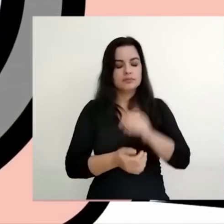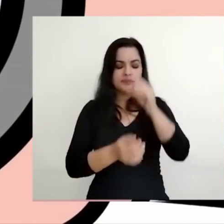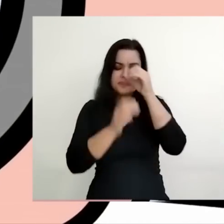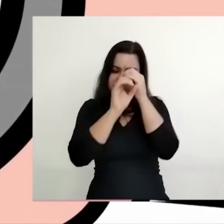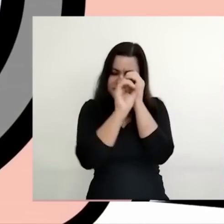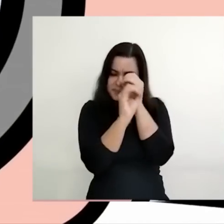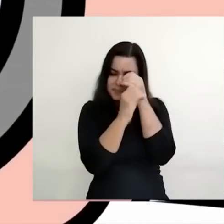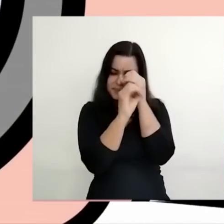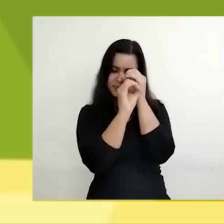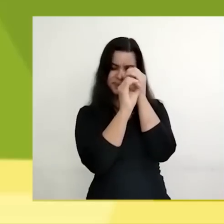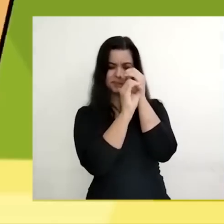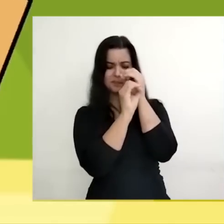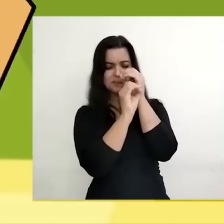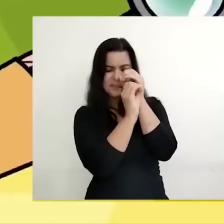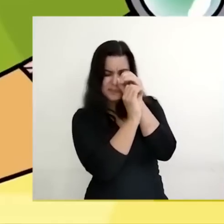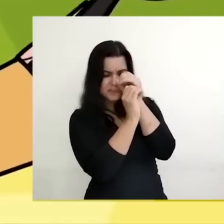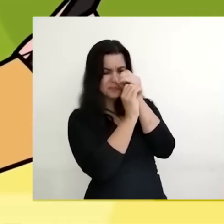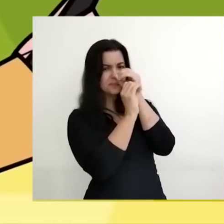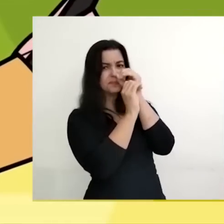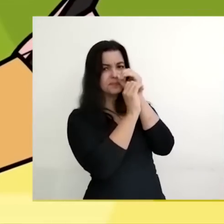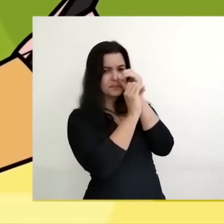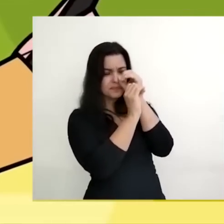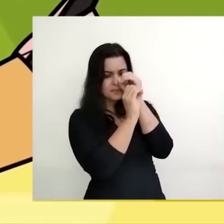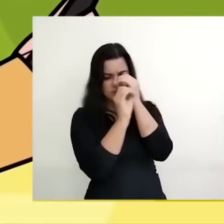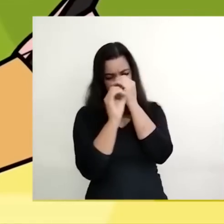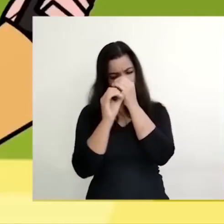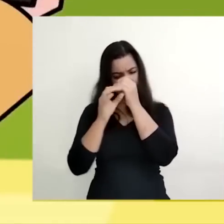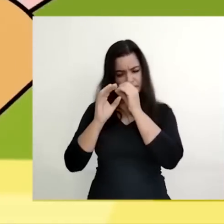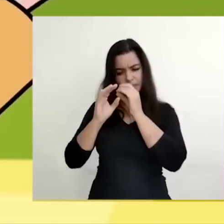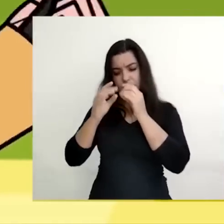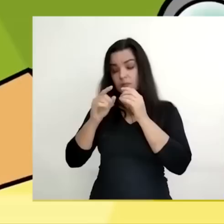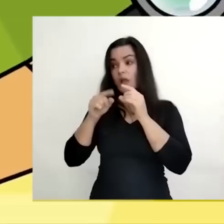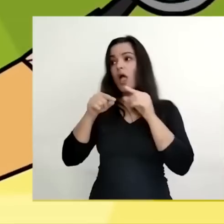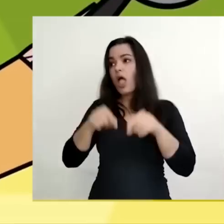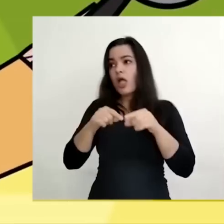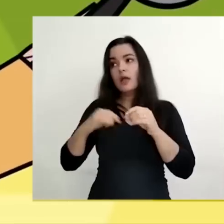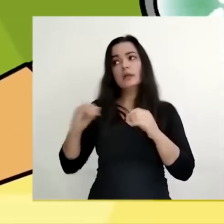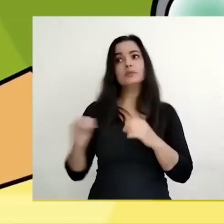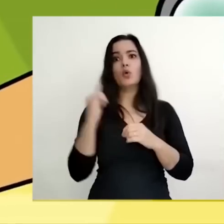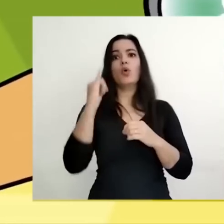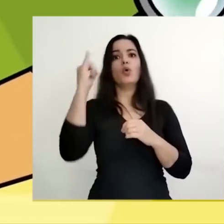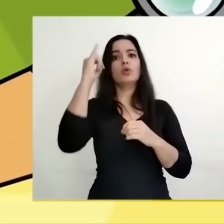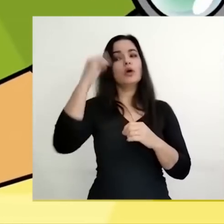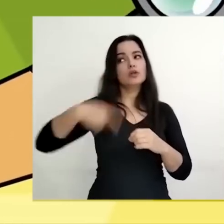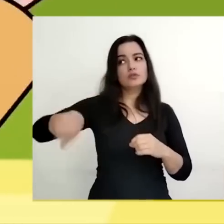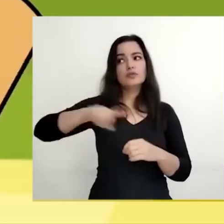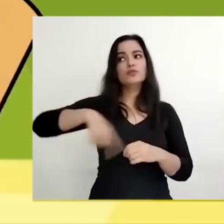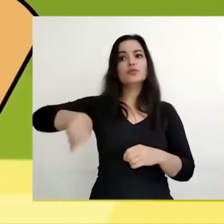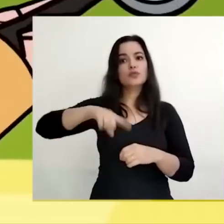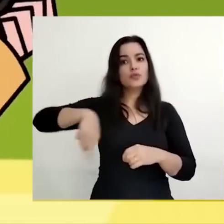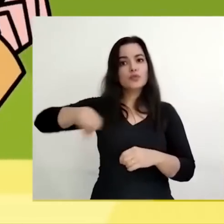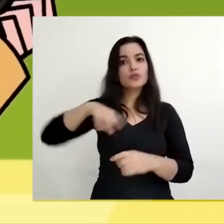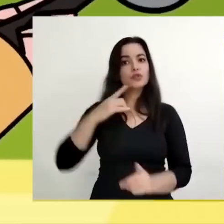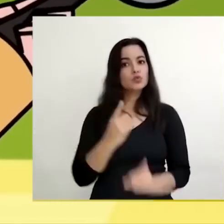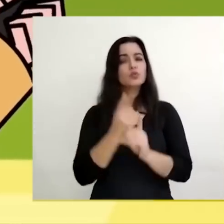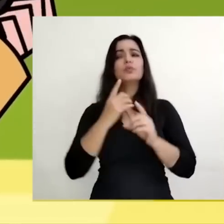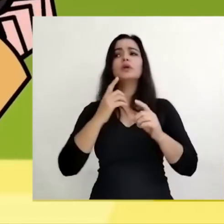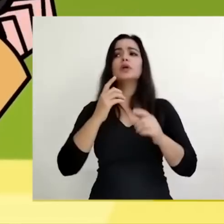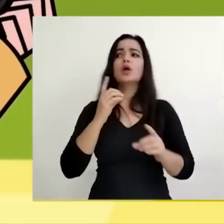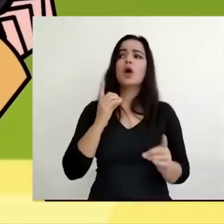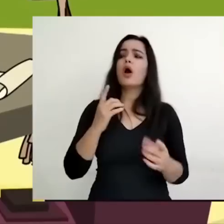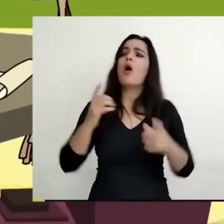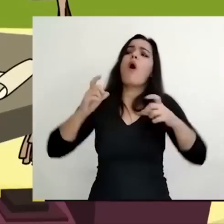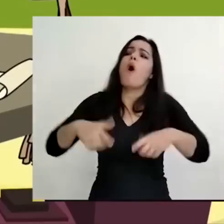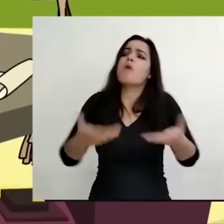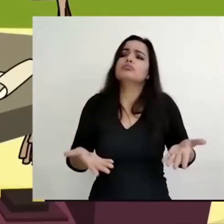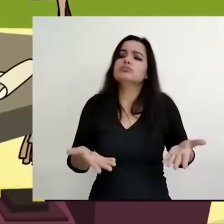Muito interessante. Crianças, esta descoberta é mais valiosa do que vocês podem imaginar. Onde acharam esse